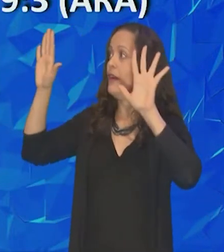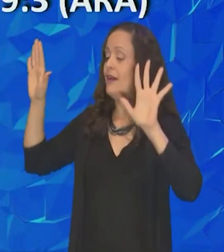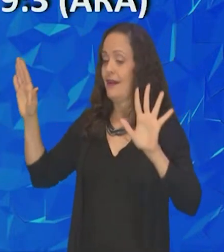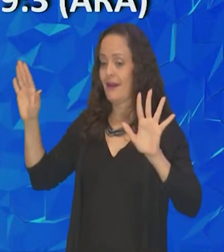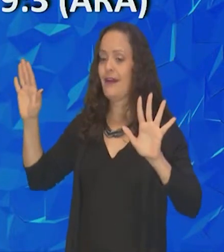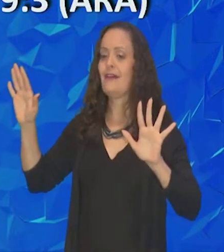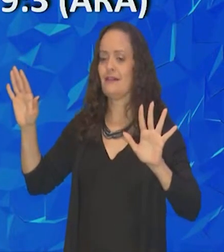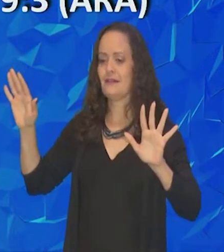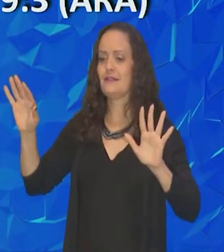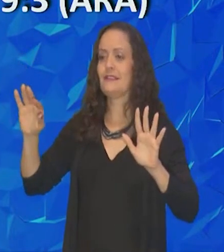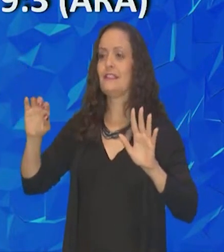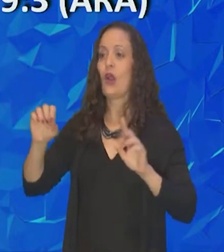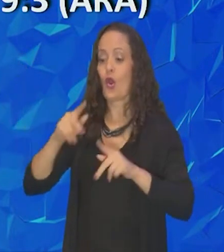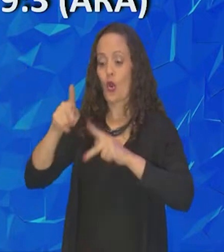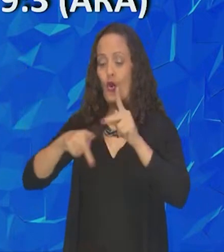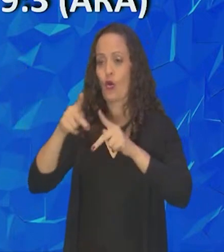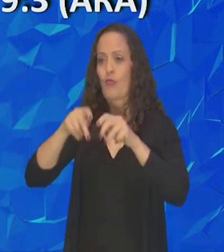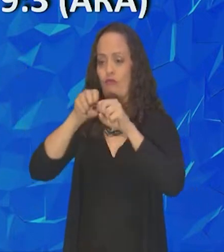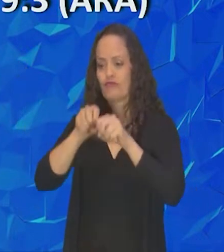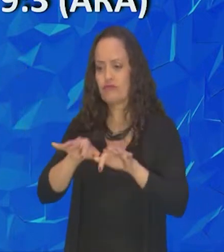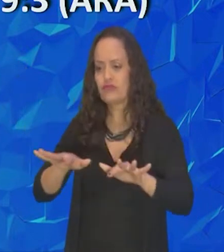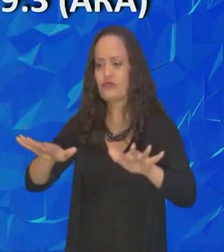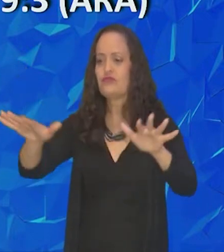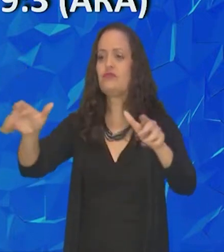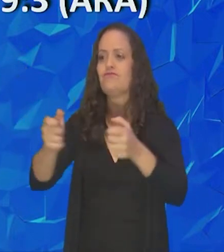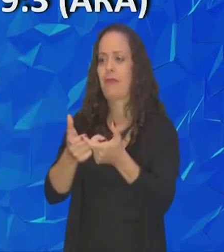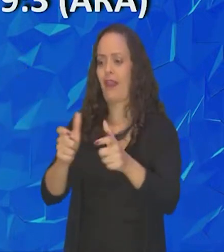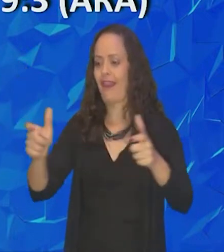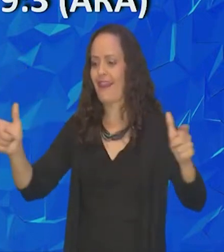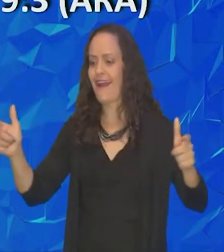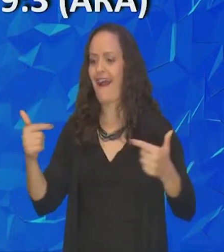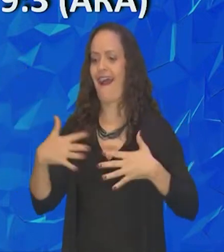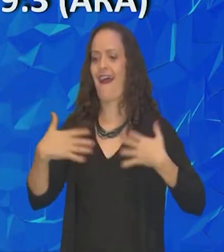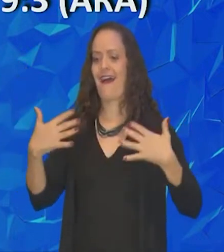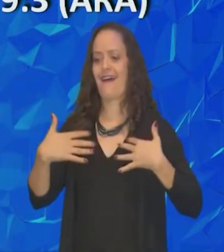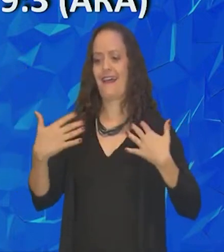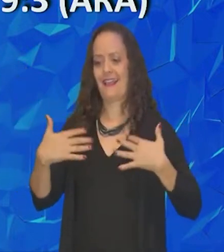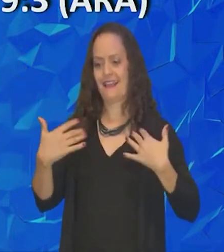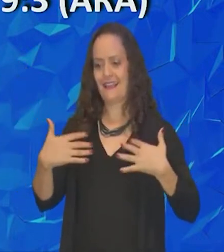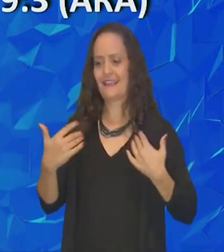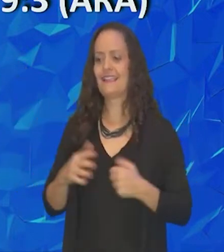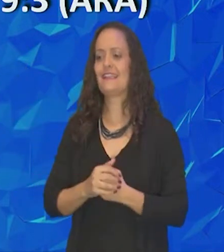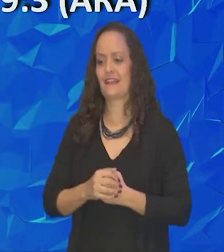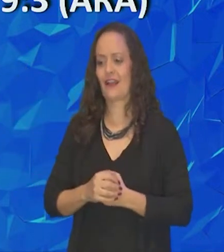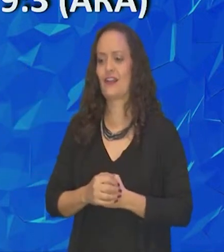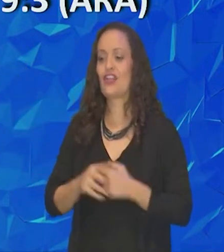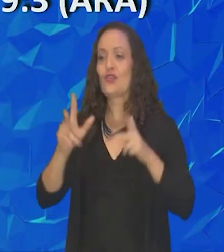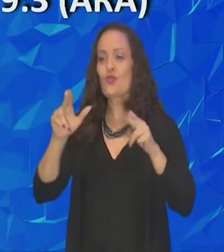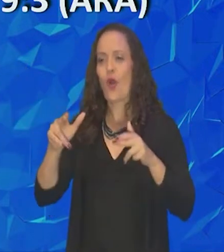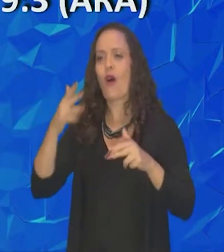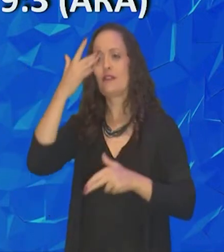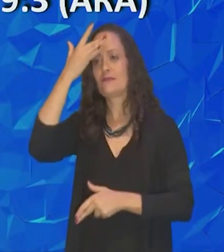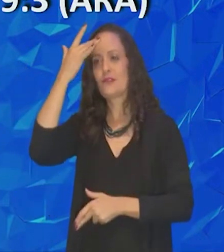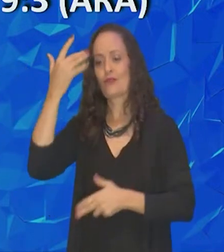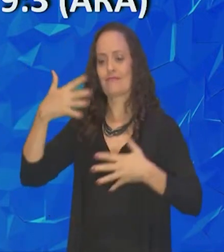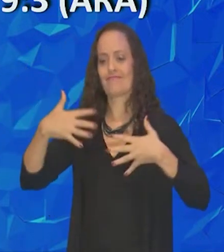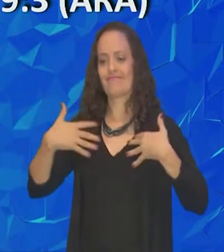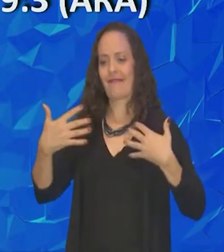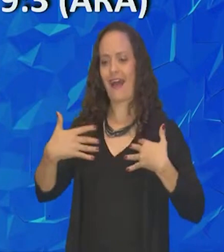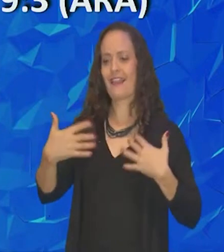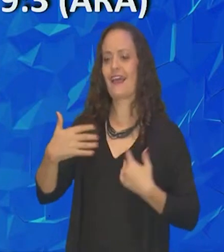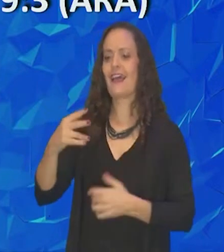Tens multiplicado este povo, a alegria lhe aumentaste, alegraram-se eles diante de ti, como se alegram na ceifa, e como